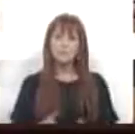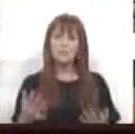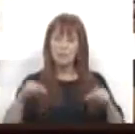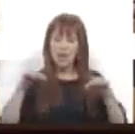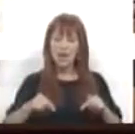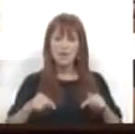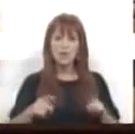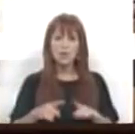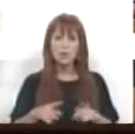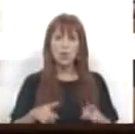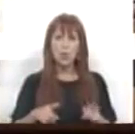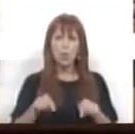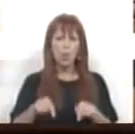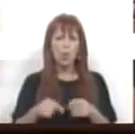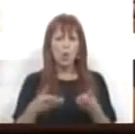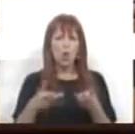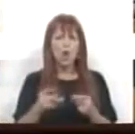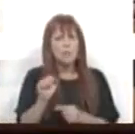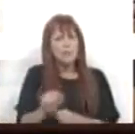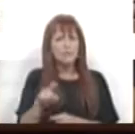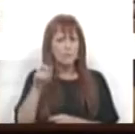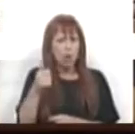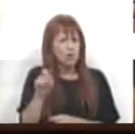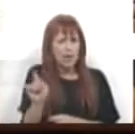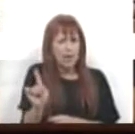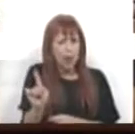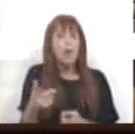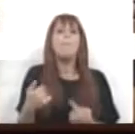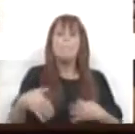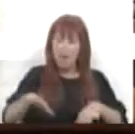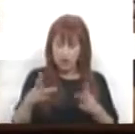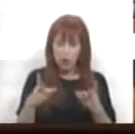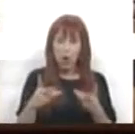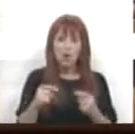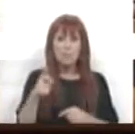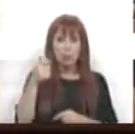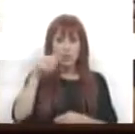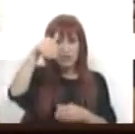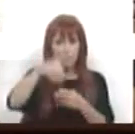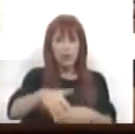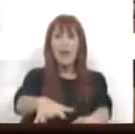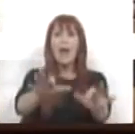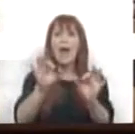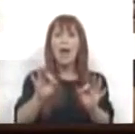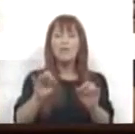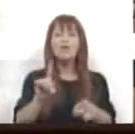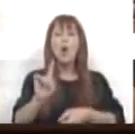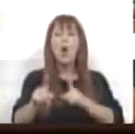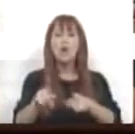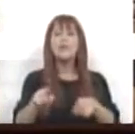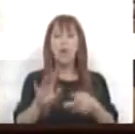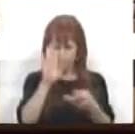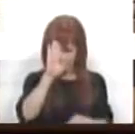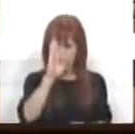Mas este, não sendo o orçamento do Bloco de Esquerda, é o orçamento que o Bloco de Esquerda vai votar a favor e no qual